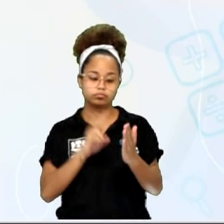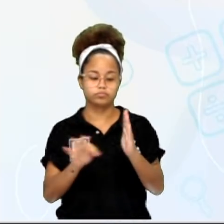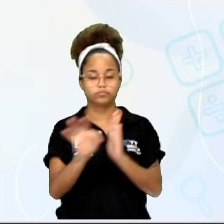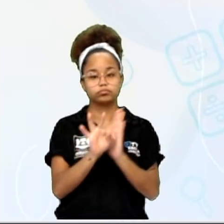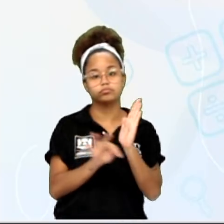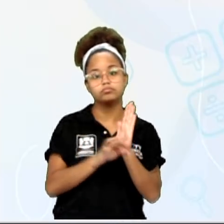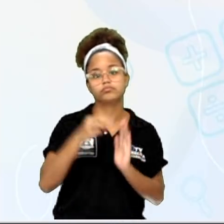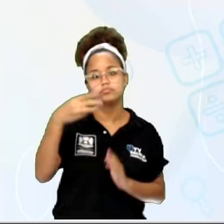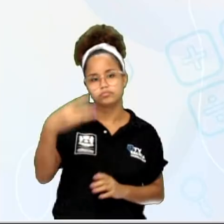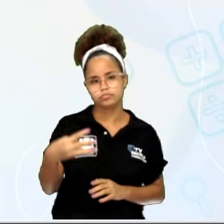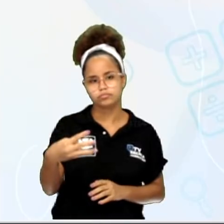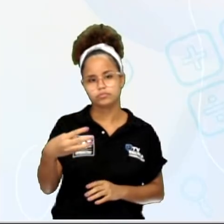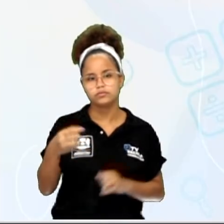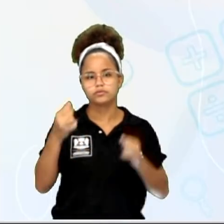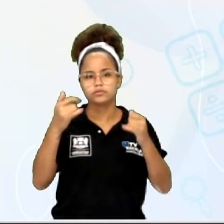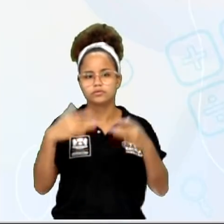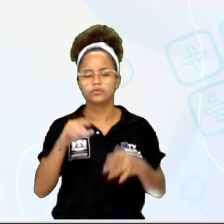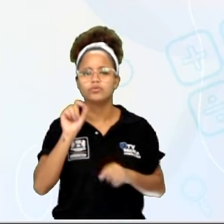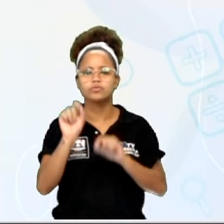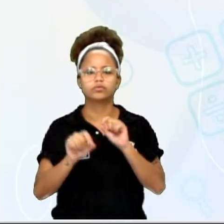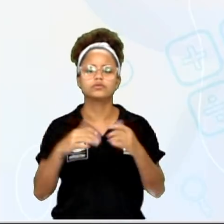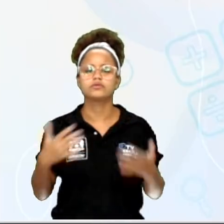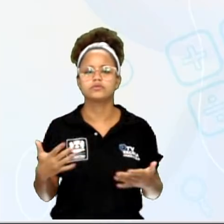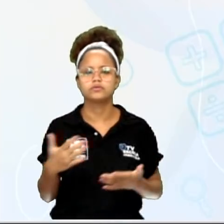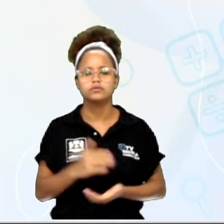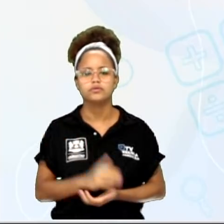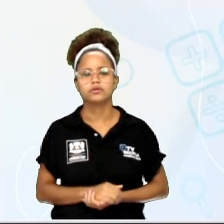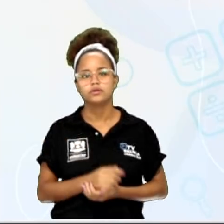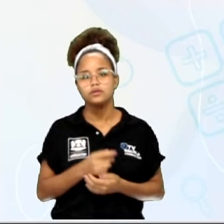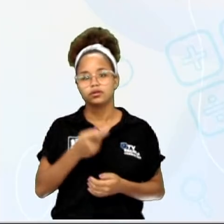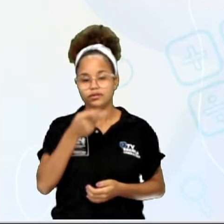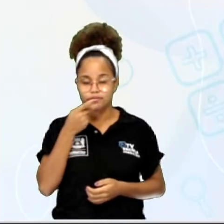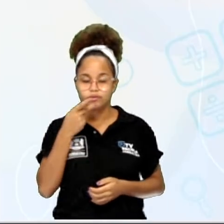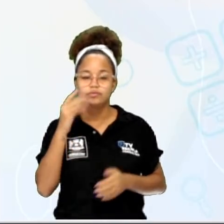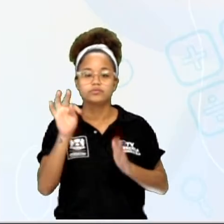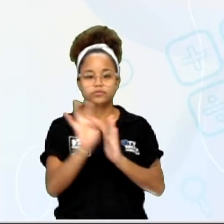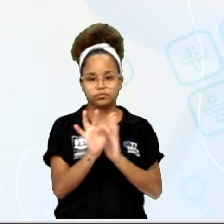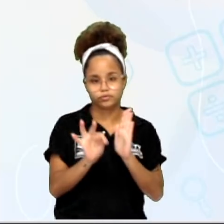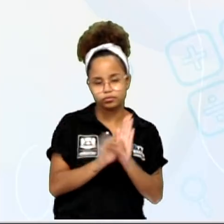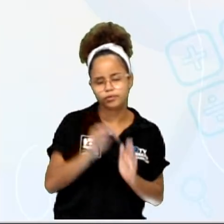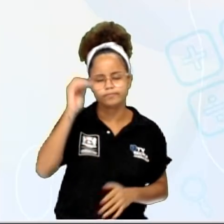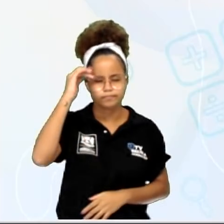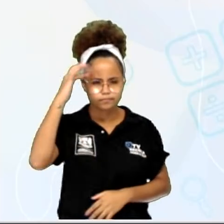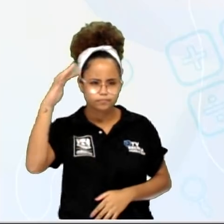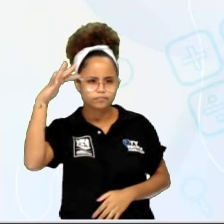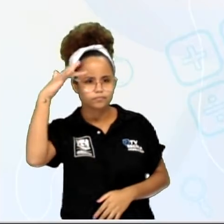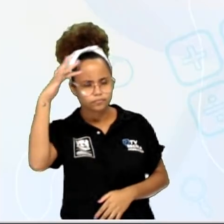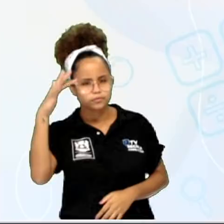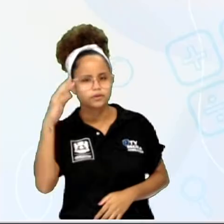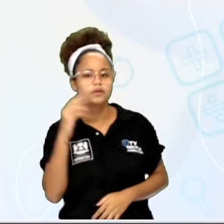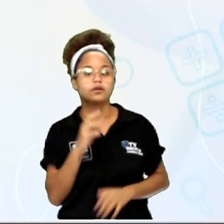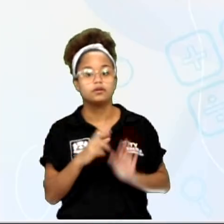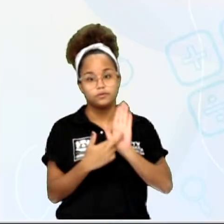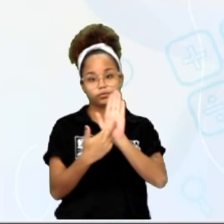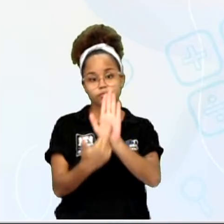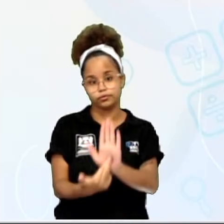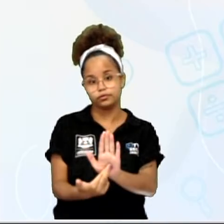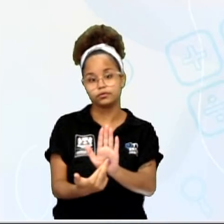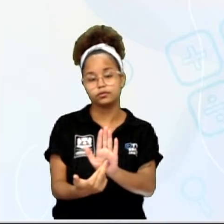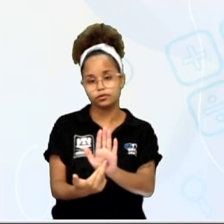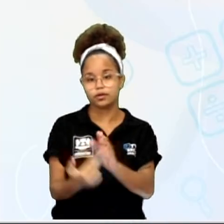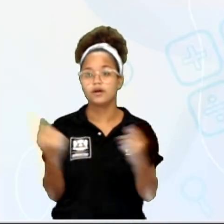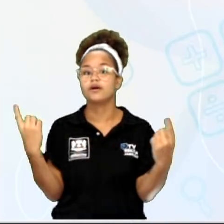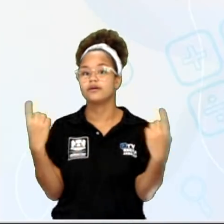afirmar que... Então você vai se debruçar sobre o texto, vai fazer algumas reflexões e vai nos dar a resposta. Esta aí é a